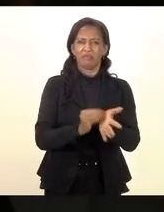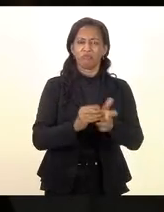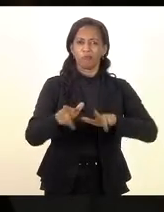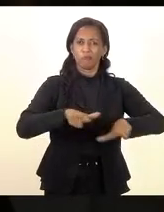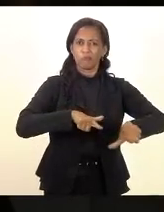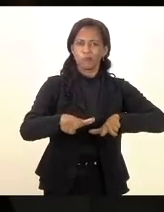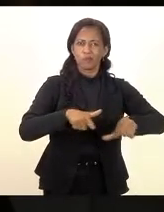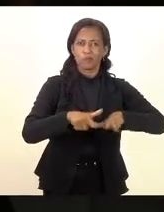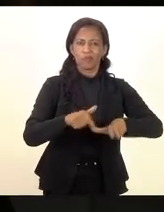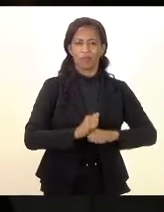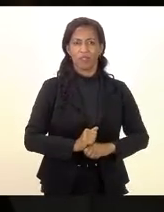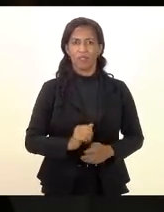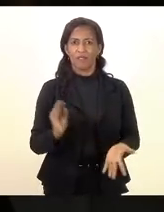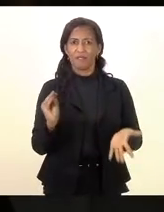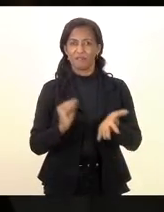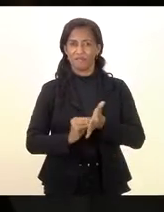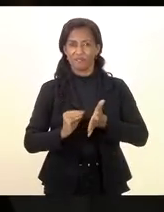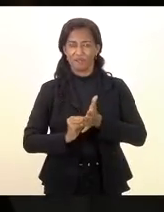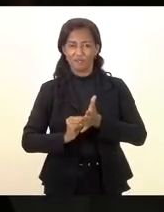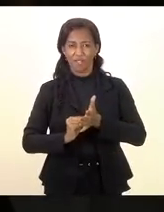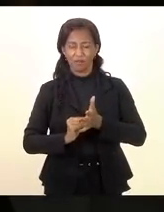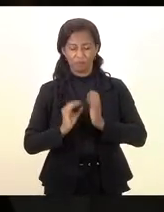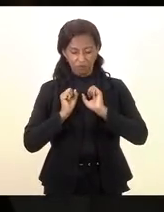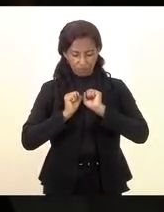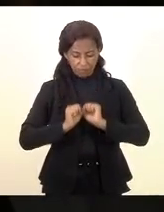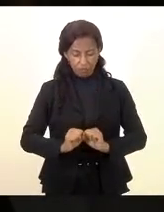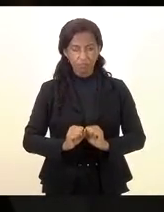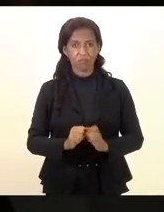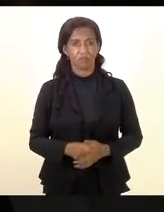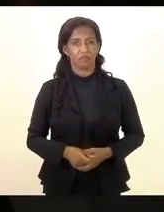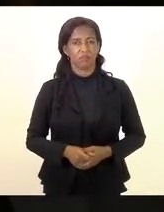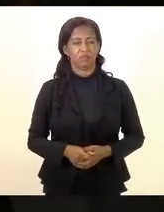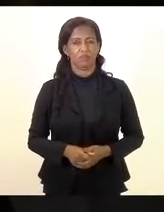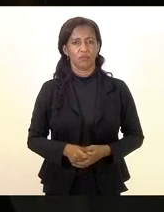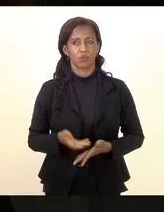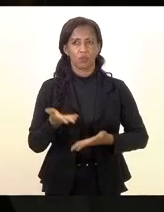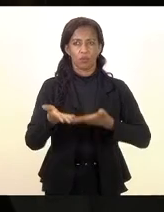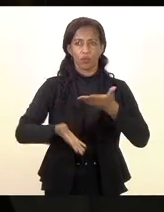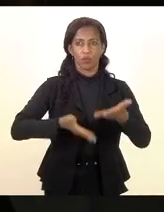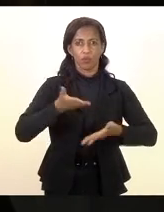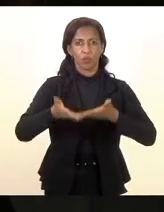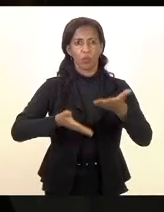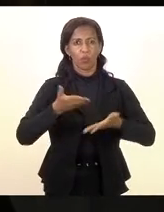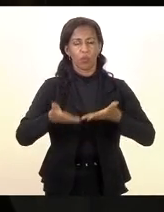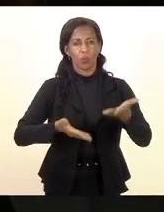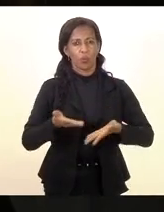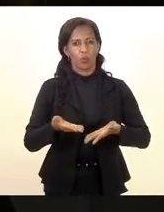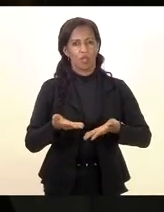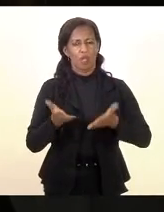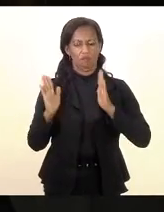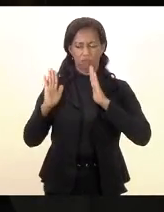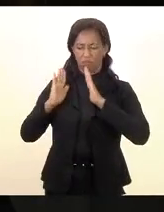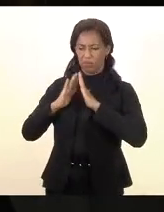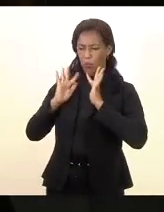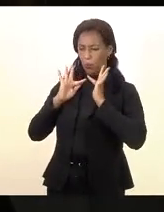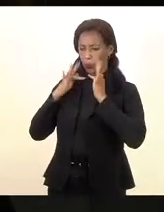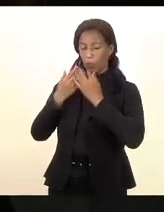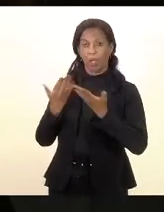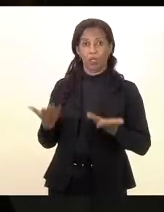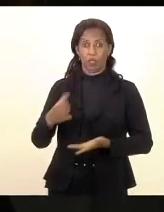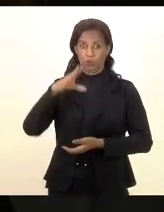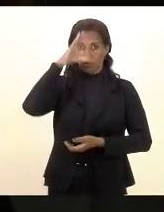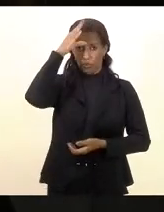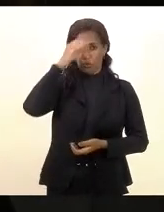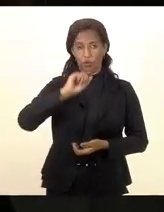incapacitadas de poder cuidar dos seus próprios sustentos então eu ajudo